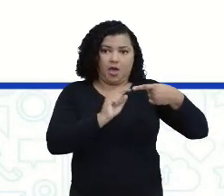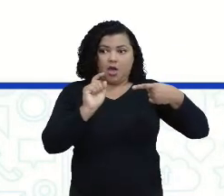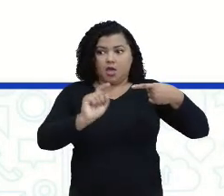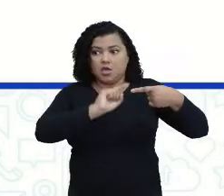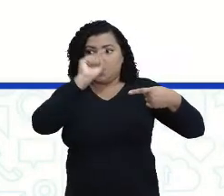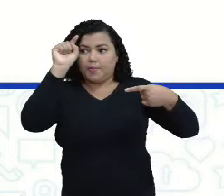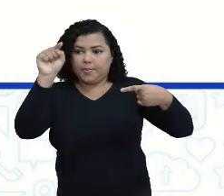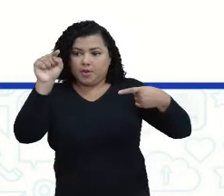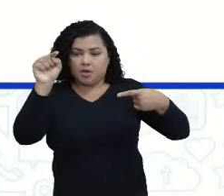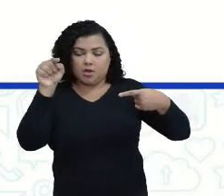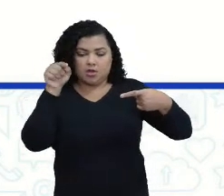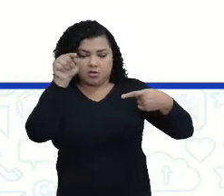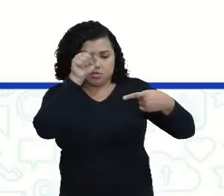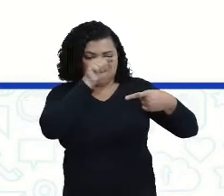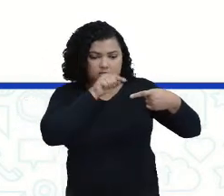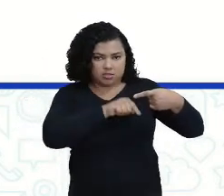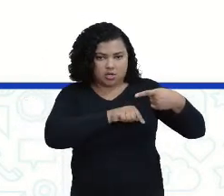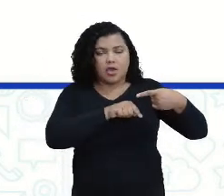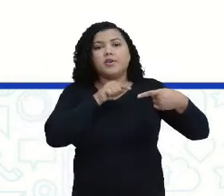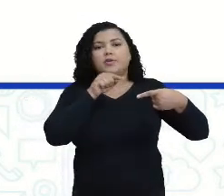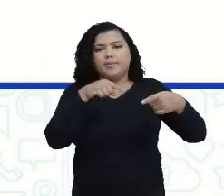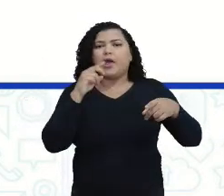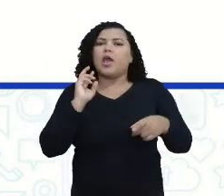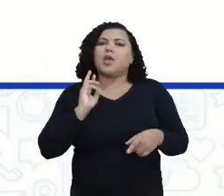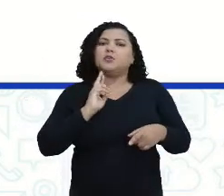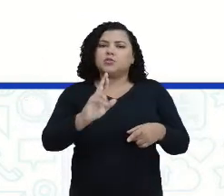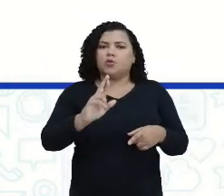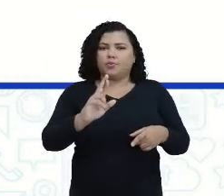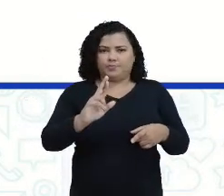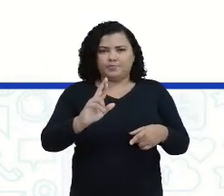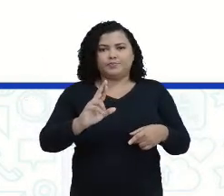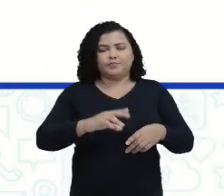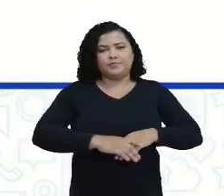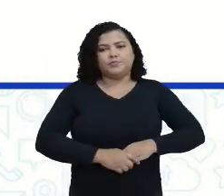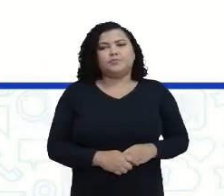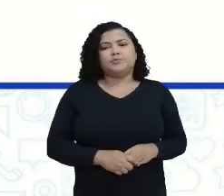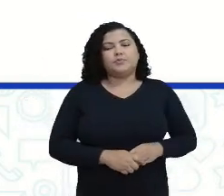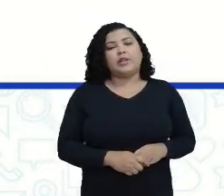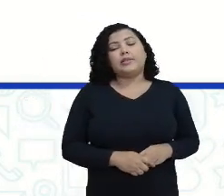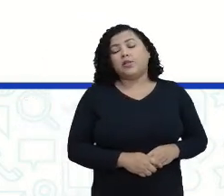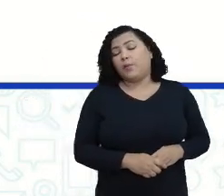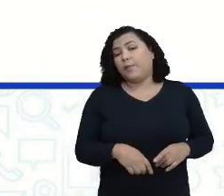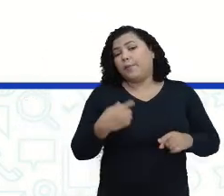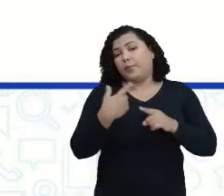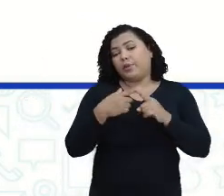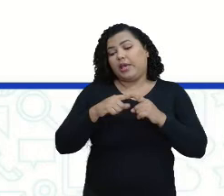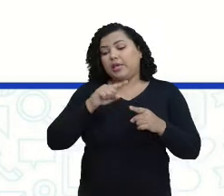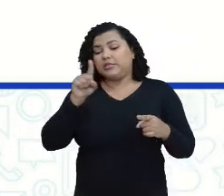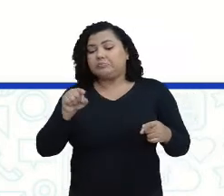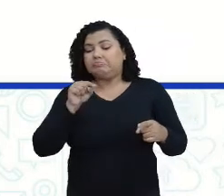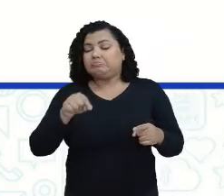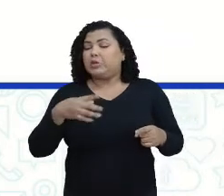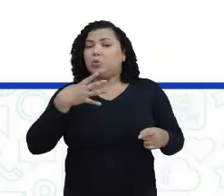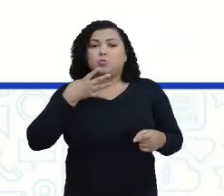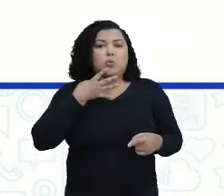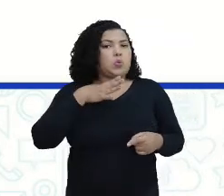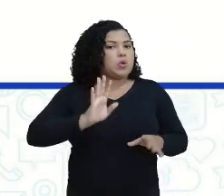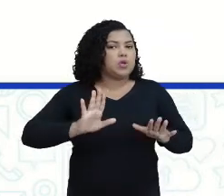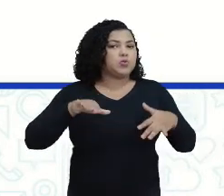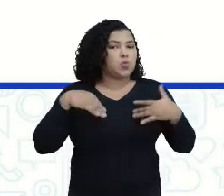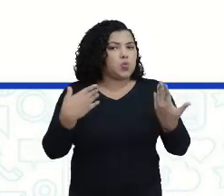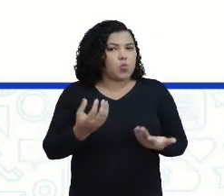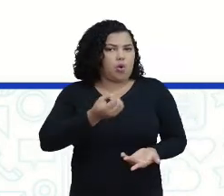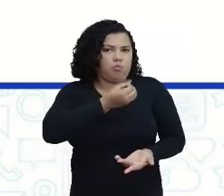2 razões, estando em proporção, um valor que esteja desconhecido, como é aquele que está representado por uma